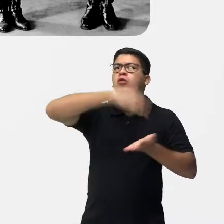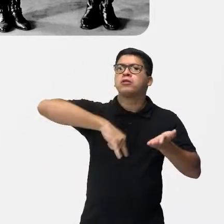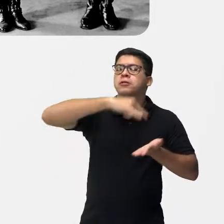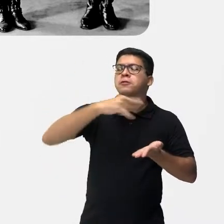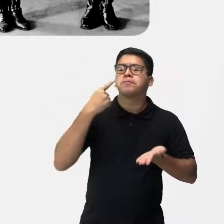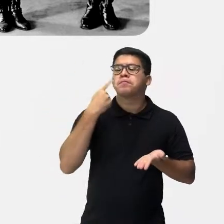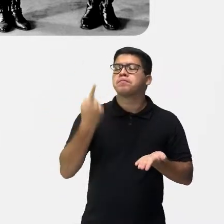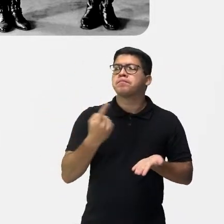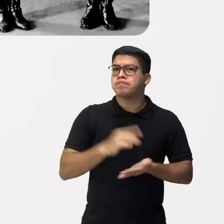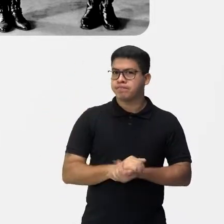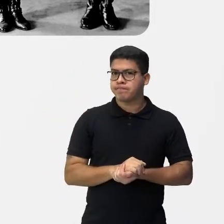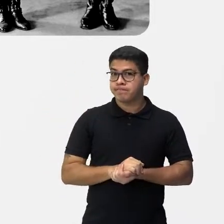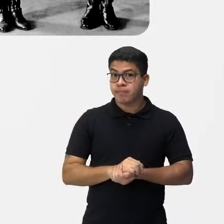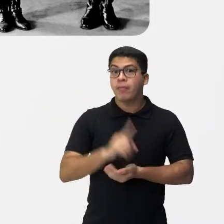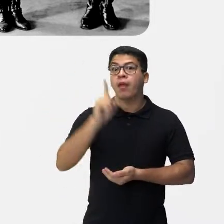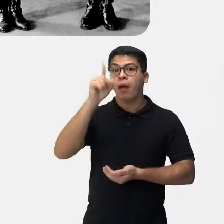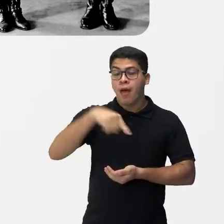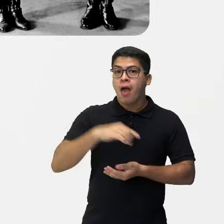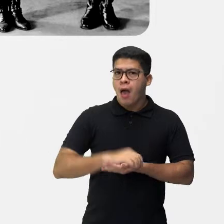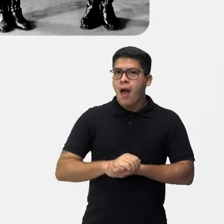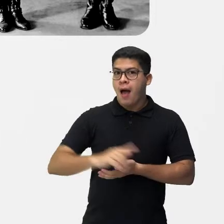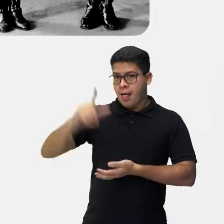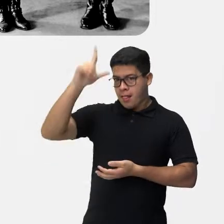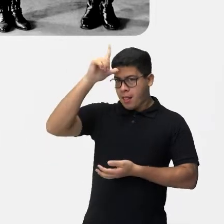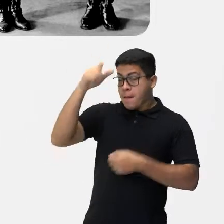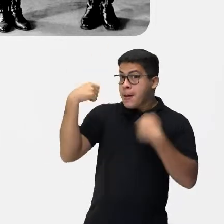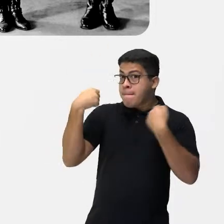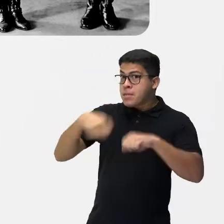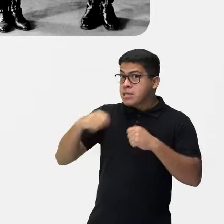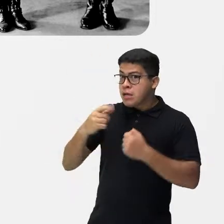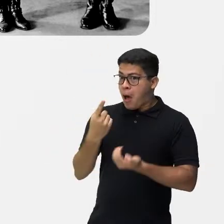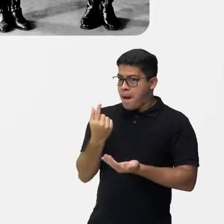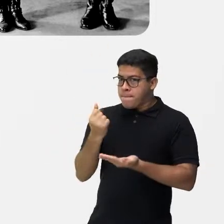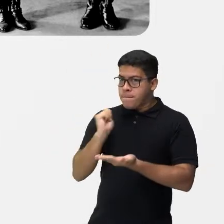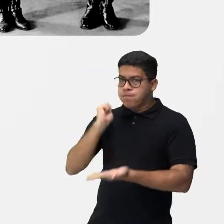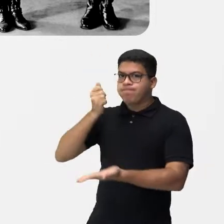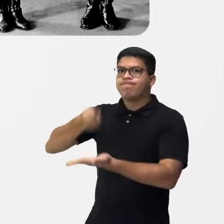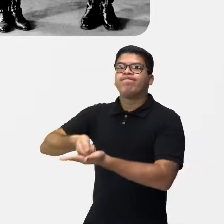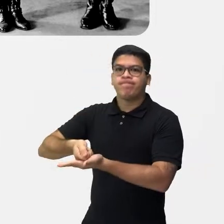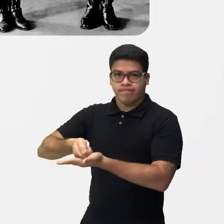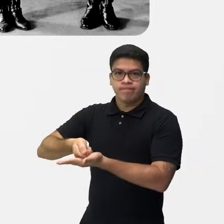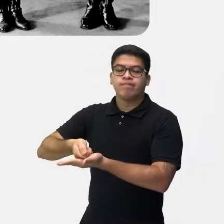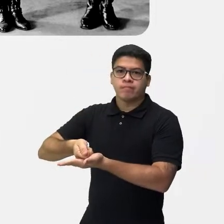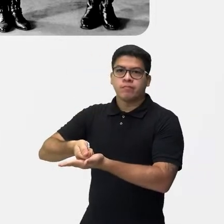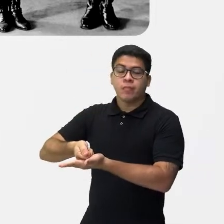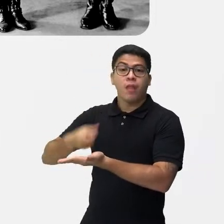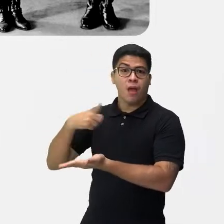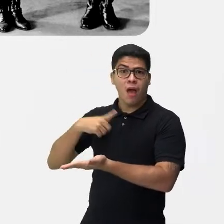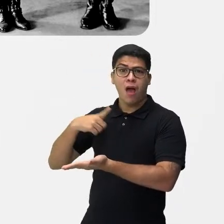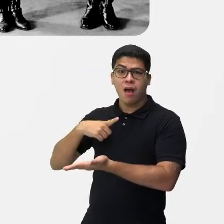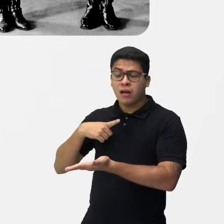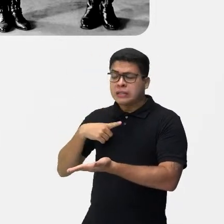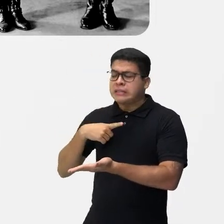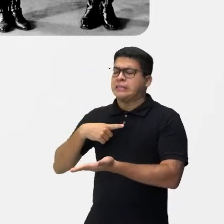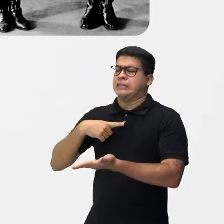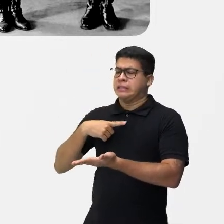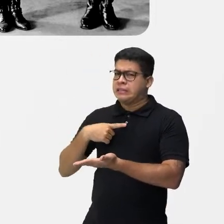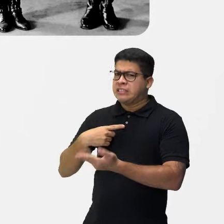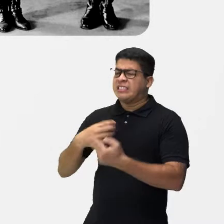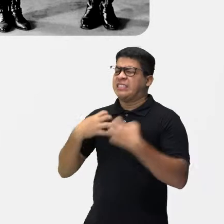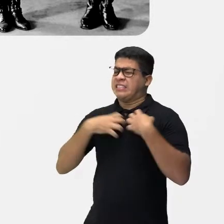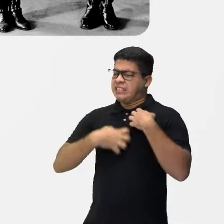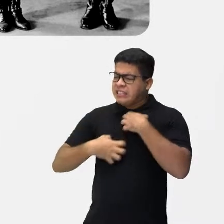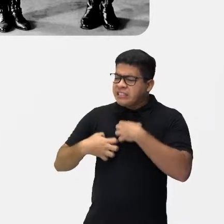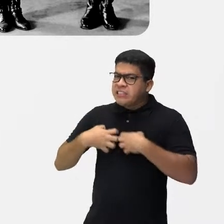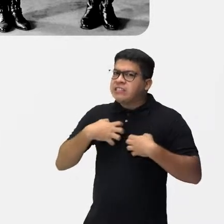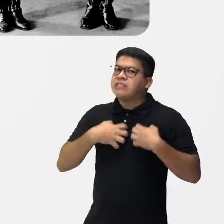Versalhes afirmava? Que a Alemanha tinha que pagar o preço da guerra. Isso, é claro, vai gerar aí grandes